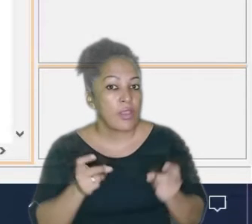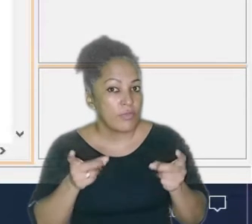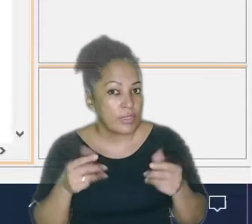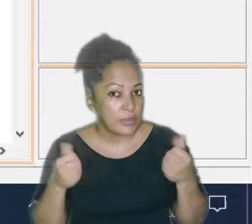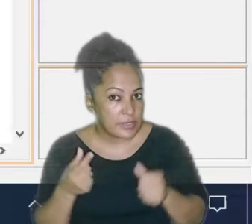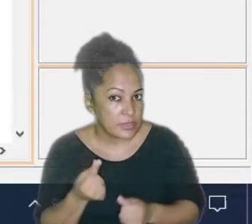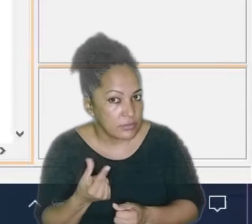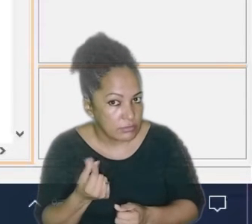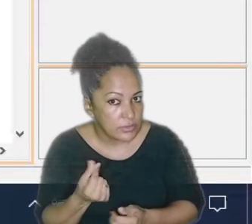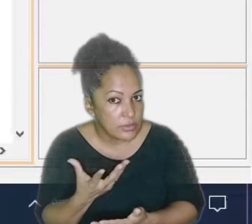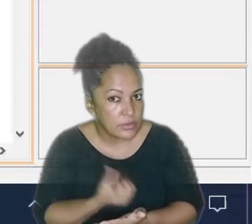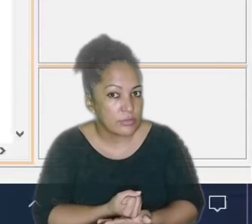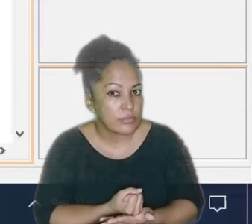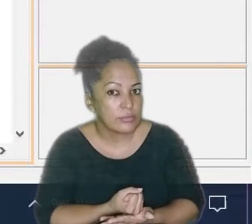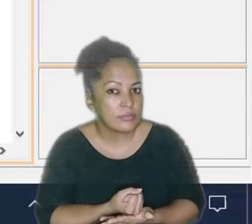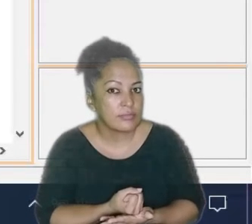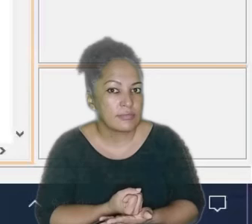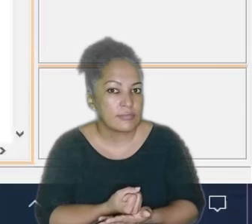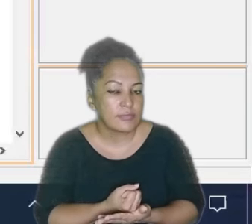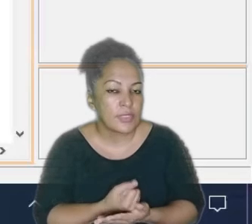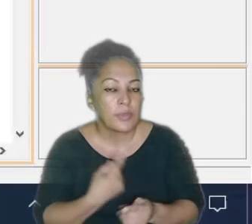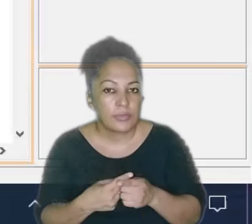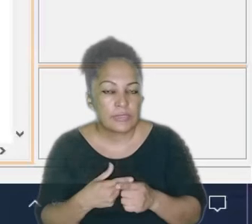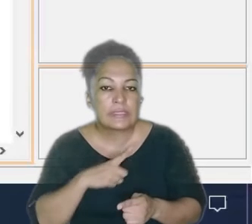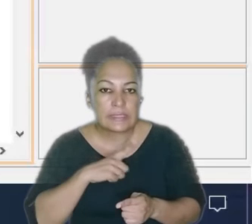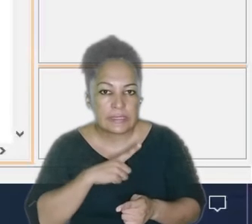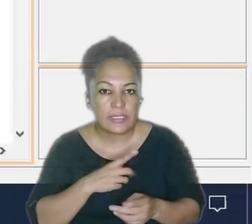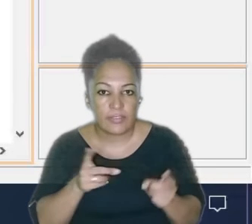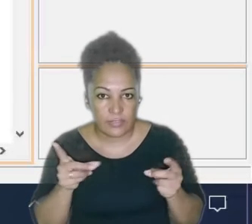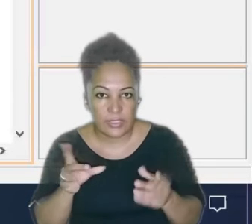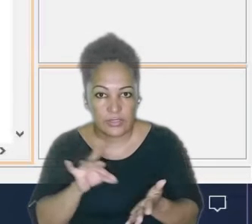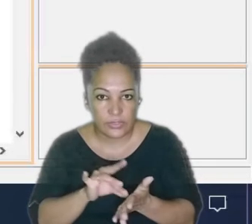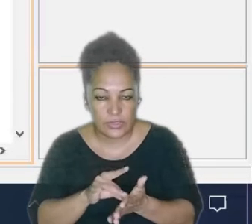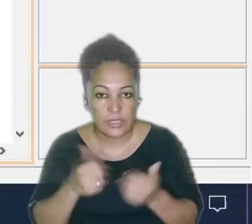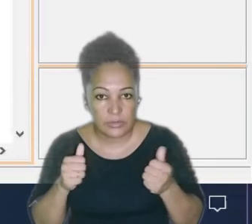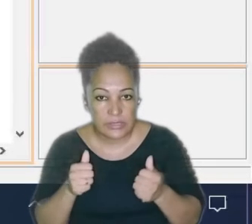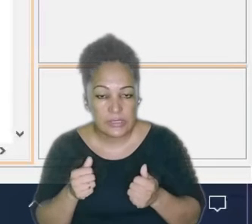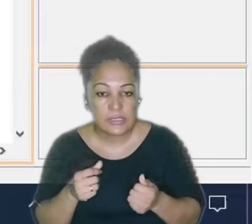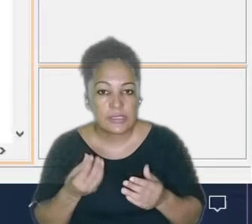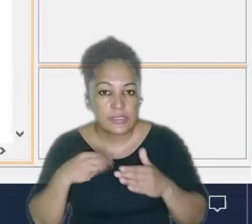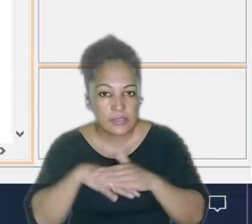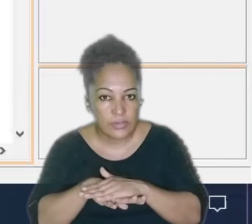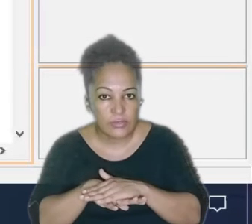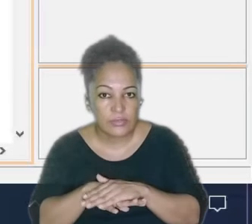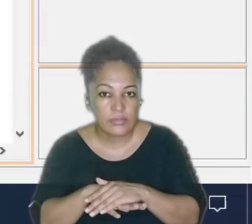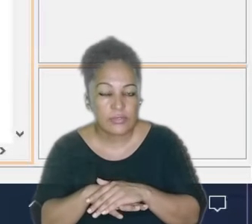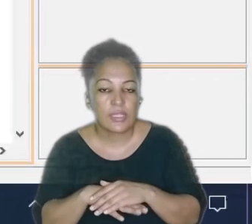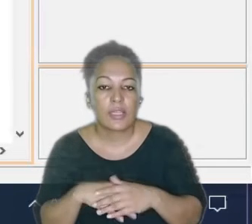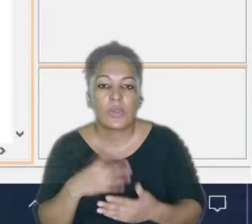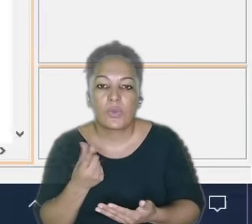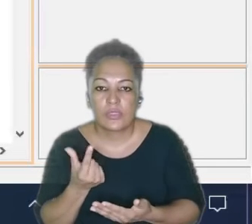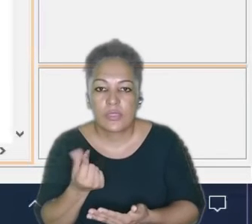Venda precisa de recebimentos? Venda para que a venda exista precisa de recebimentos? Ela precisa gerar recebimentos?